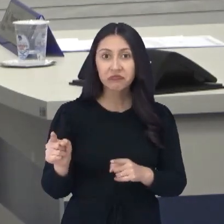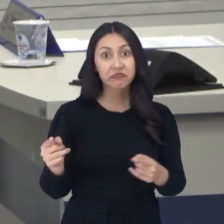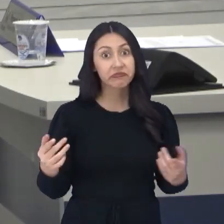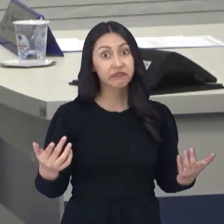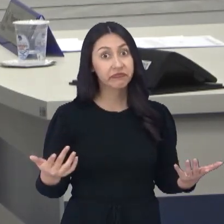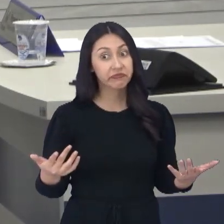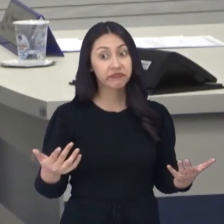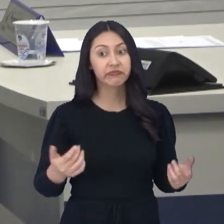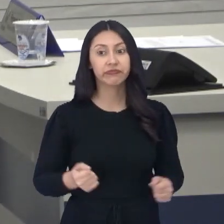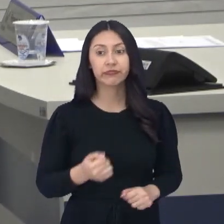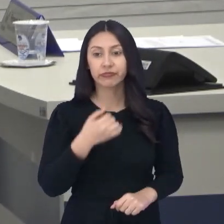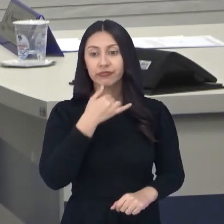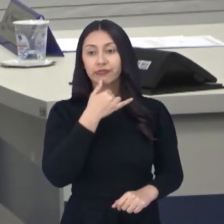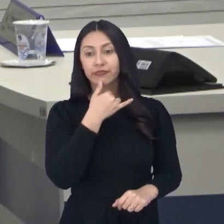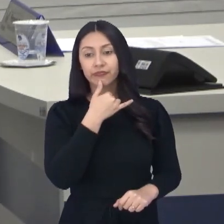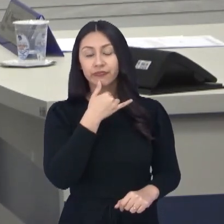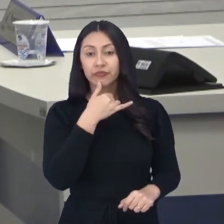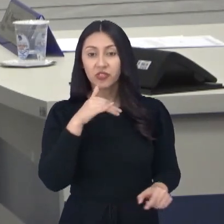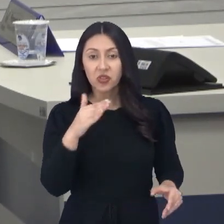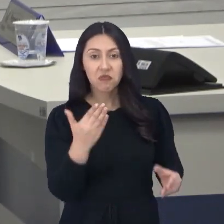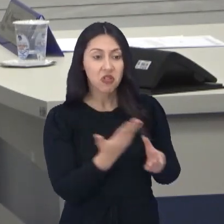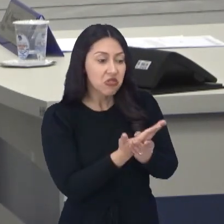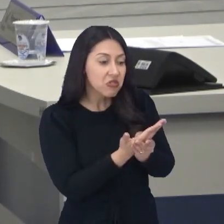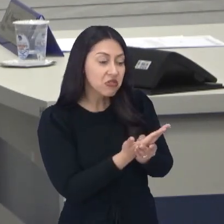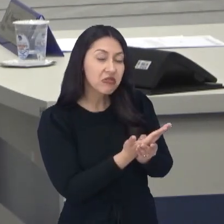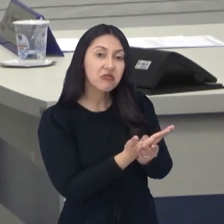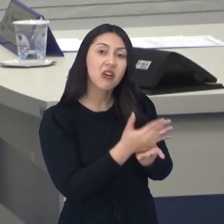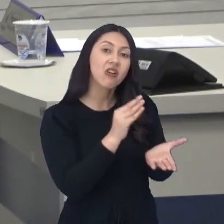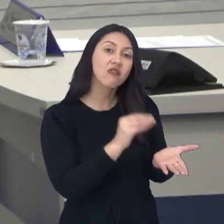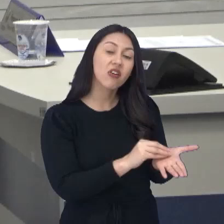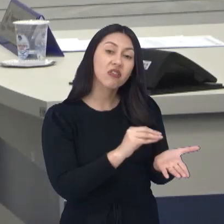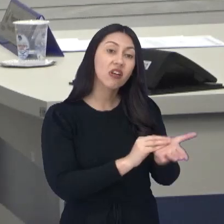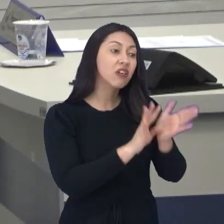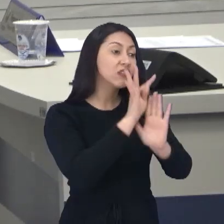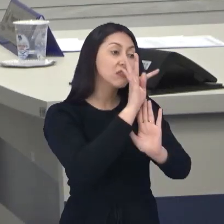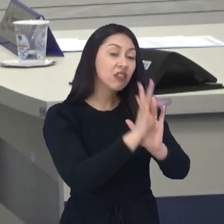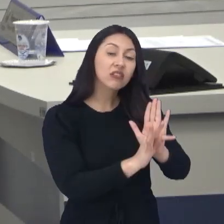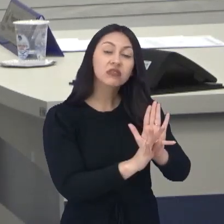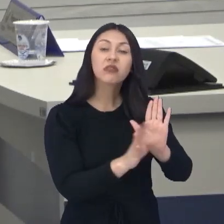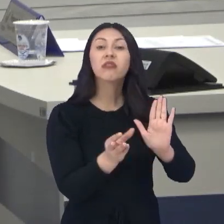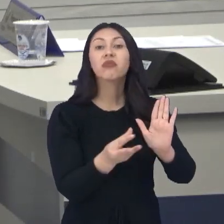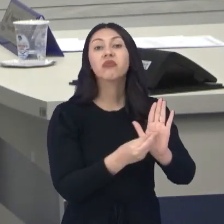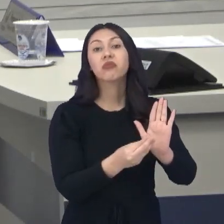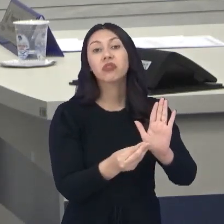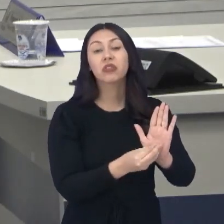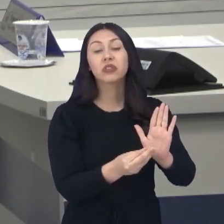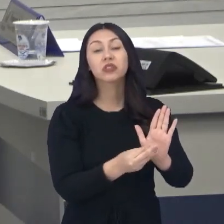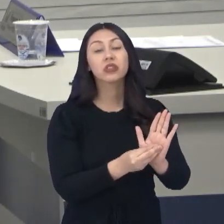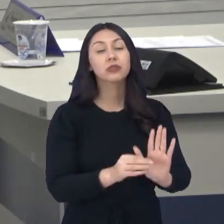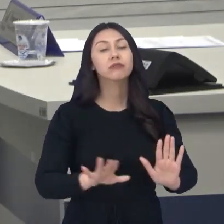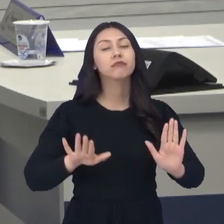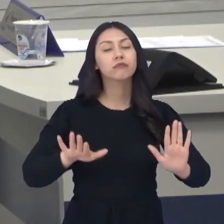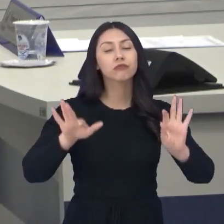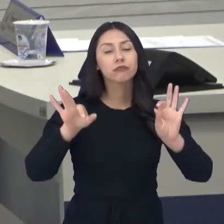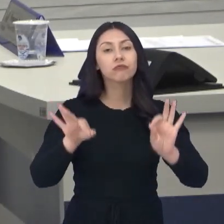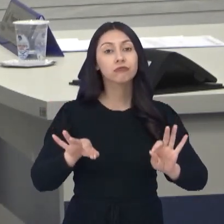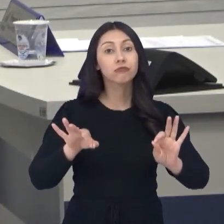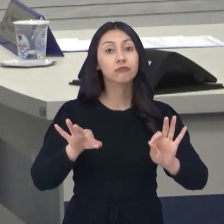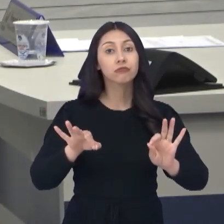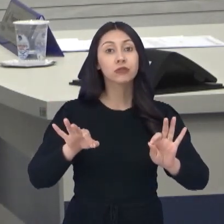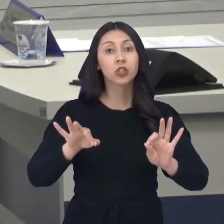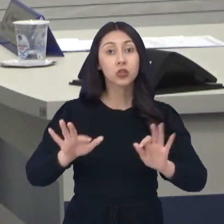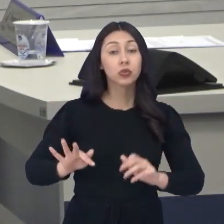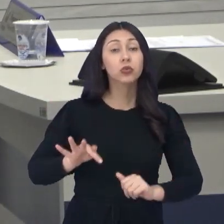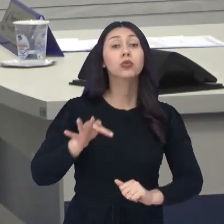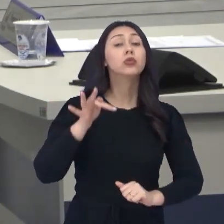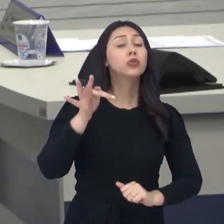Então, infelizmente, o processo vem desfalcado, o texto não vem completo como nós gostaríamos, mas tenho certeza que na próxima administração